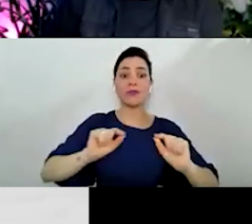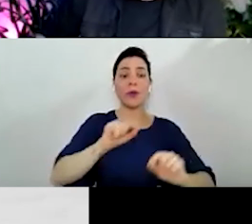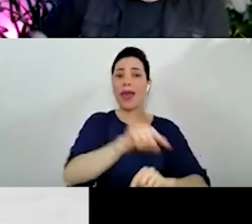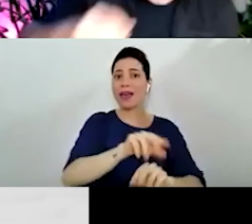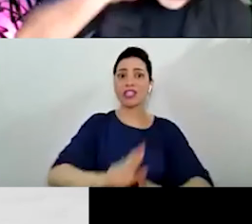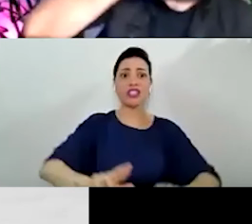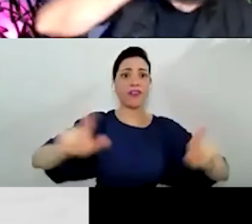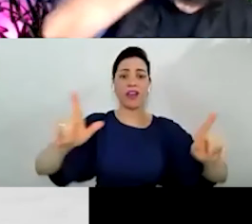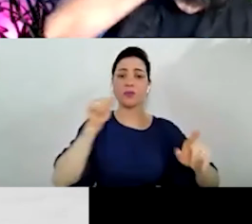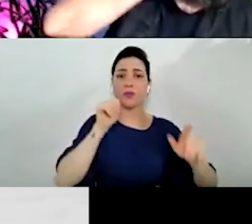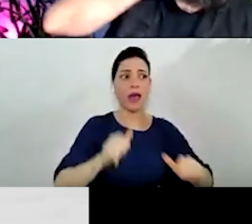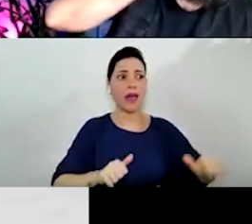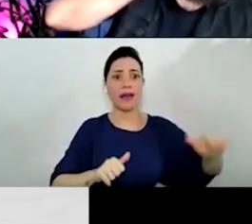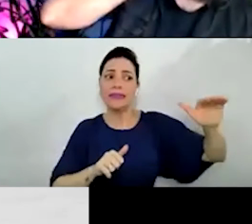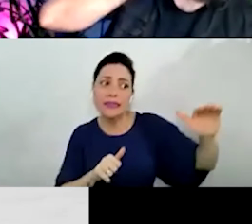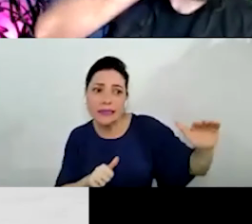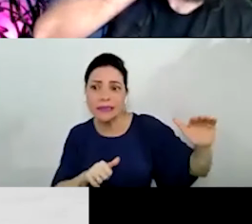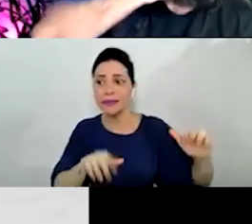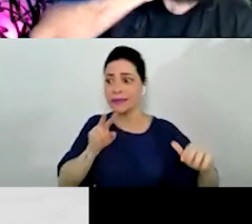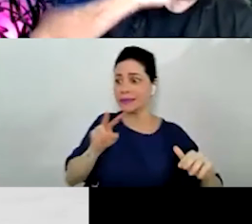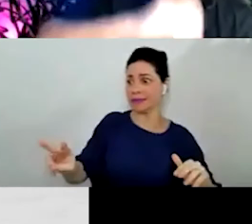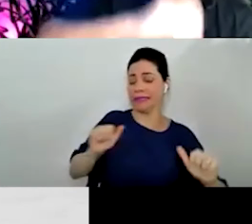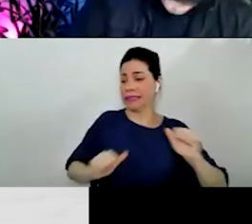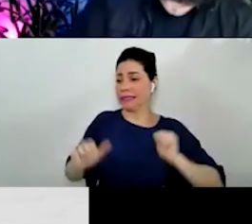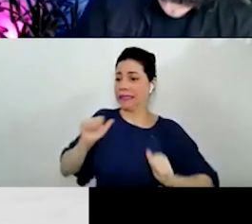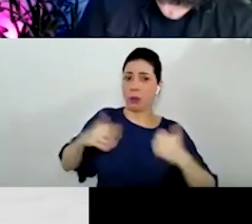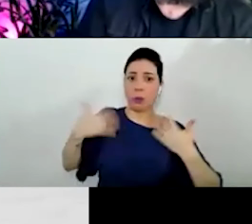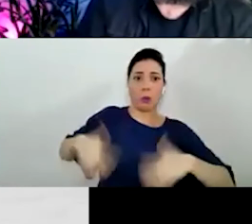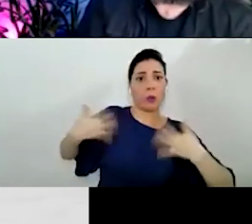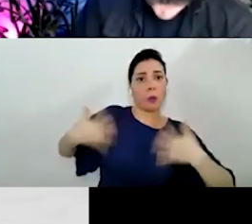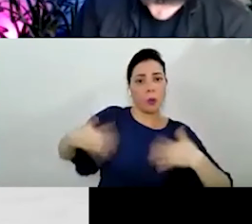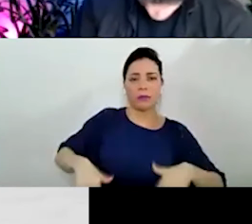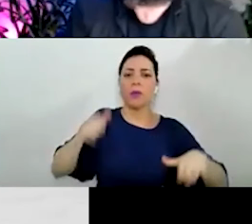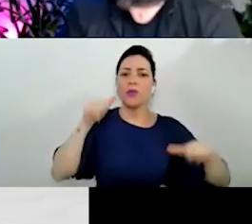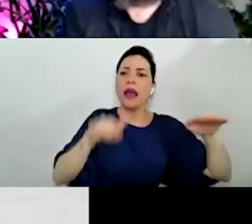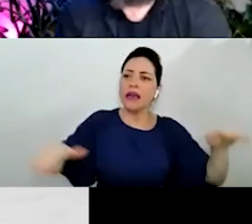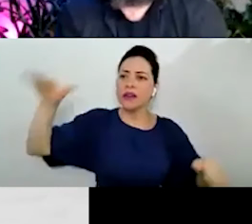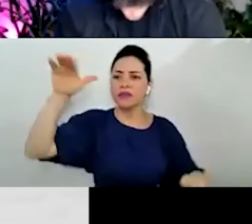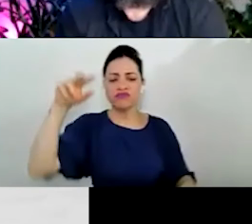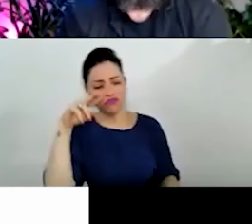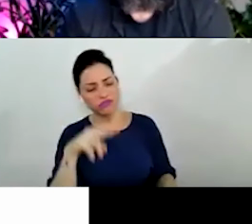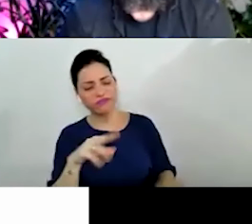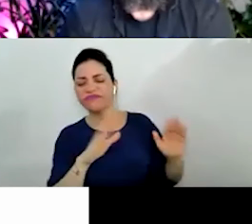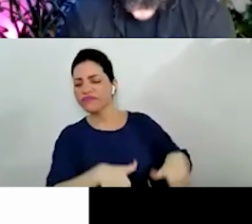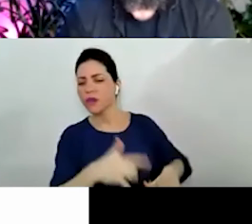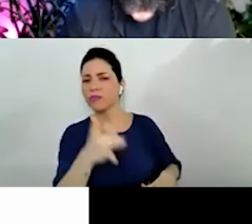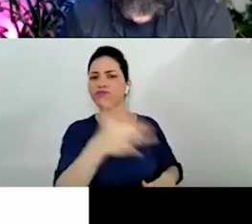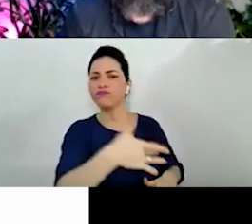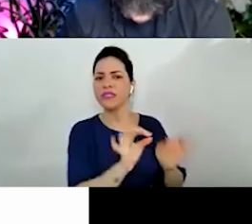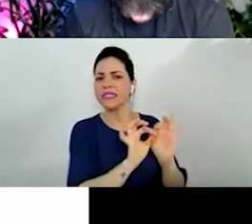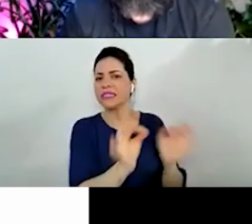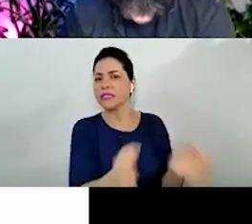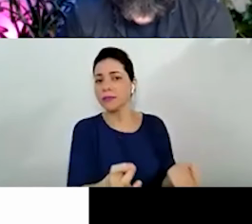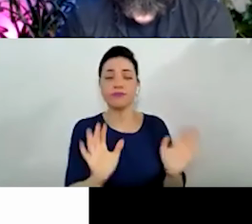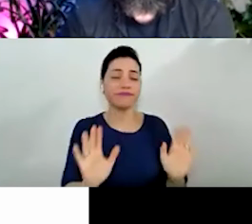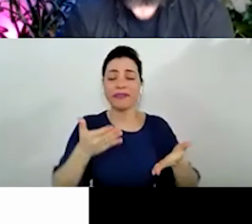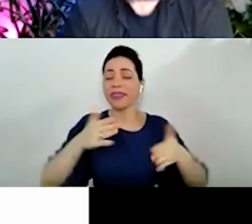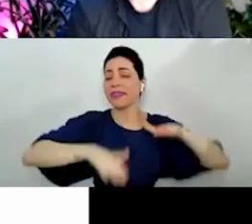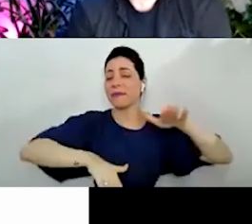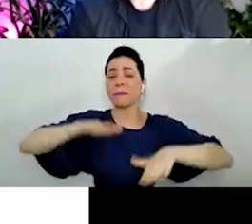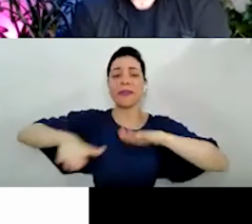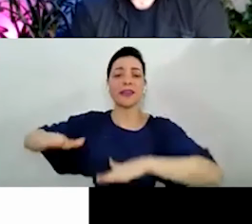para mulher adulta Talvez ele não seja tão grande nesse cenário porque as expectativas sempre serão diferentes independentemente das pessoas que estão utilizando